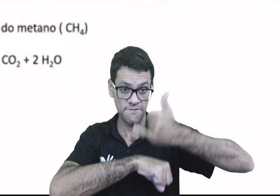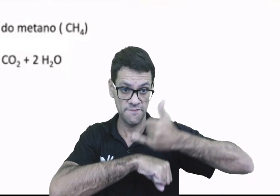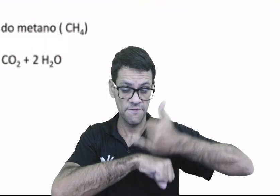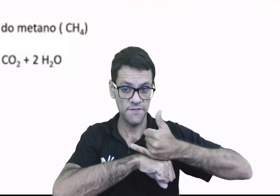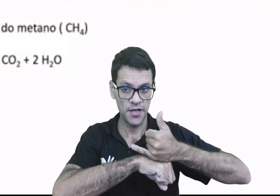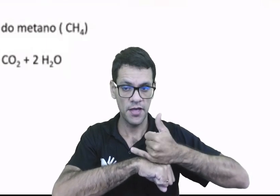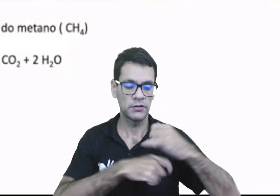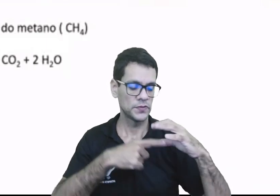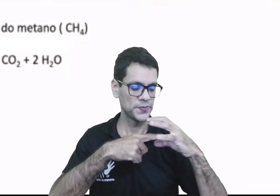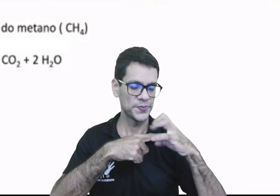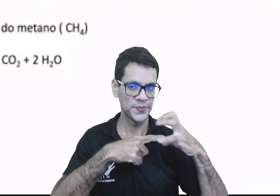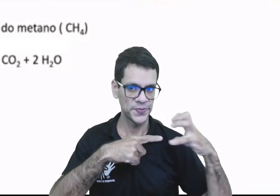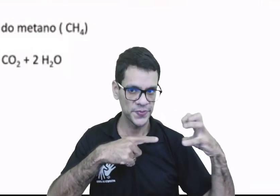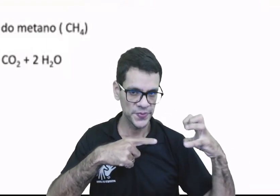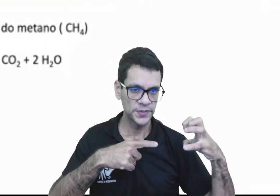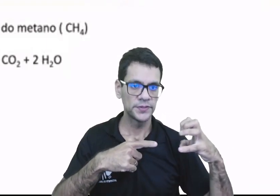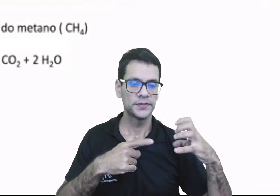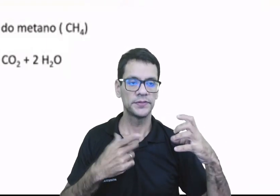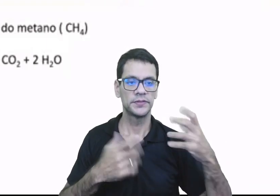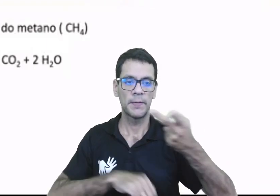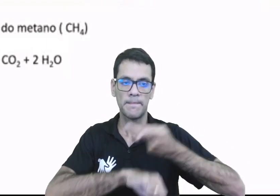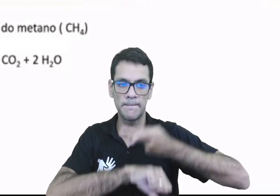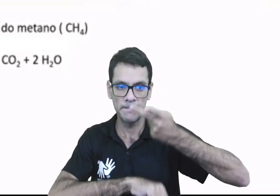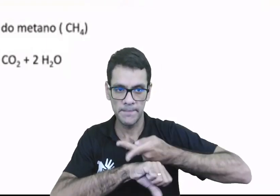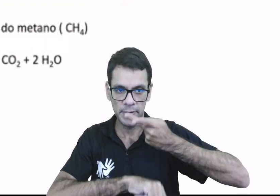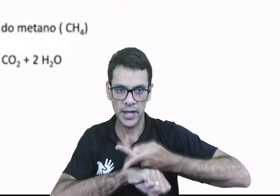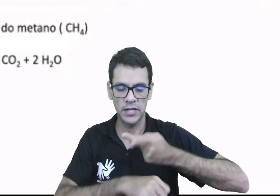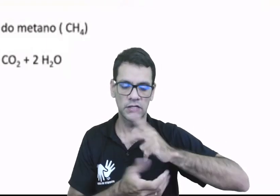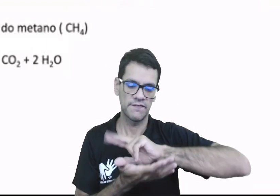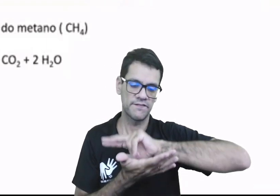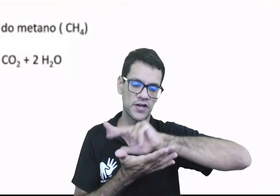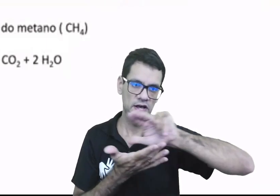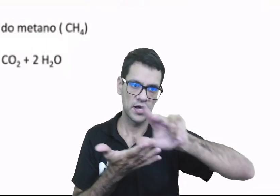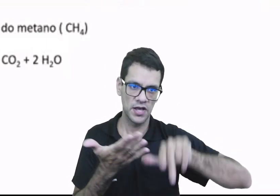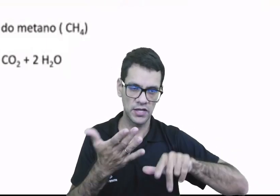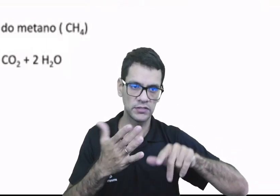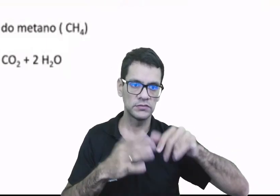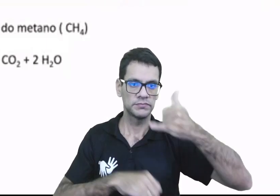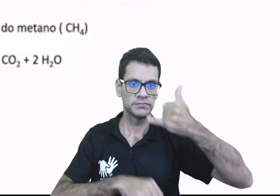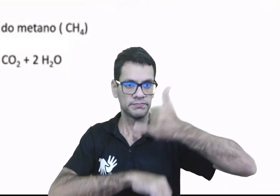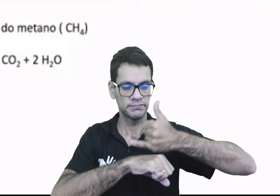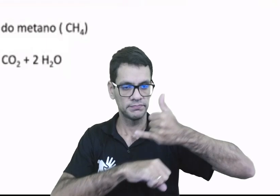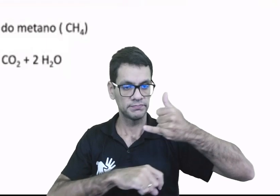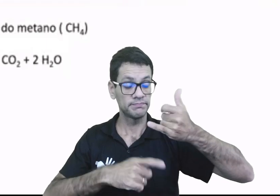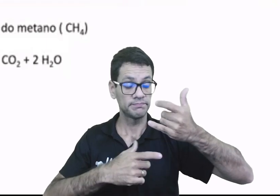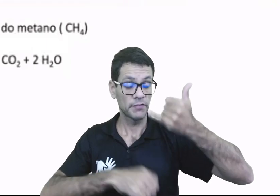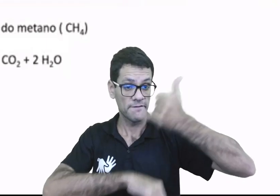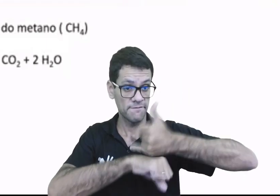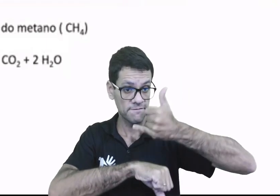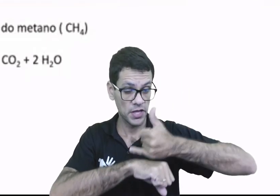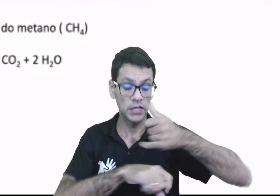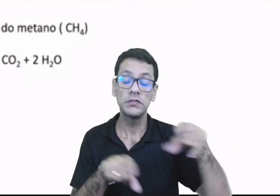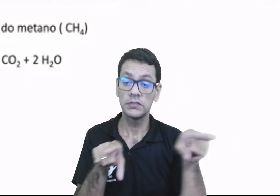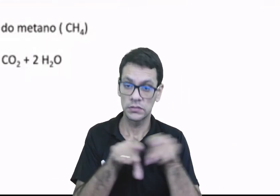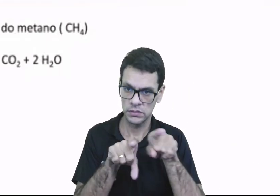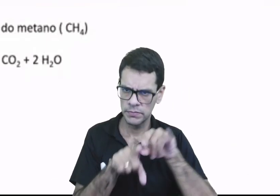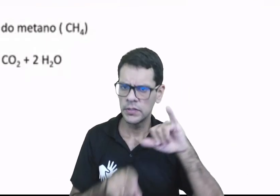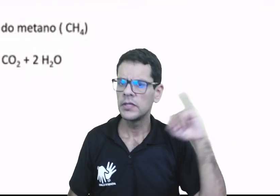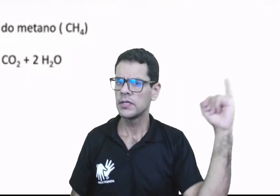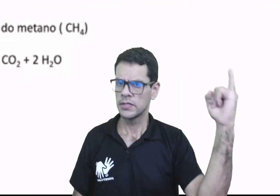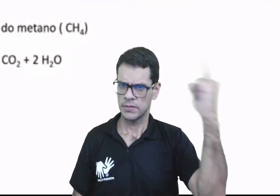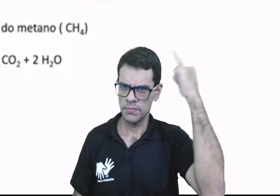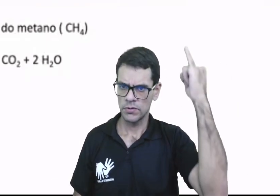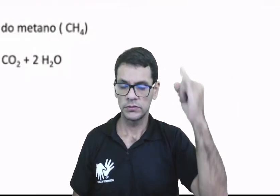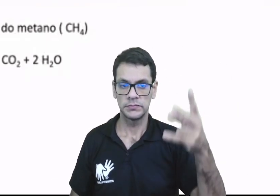ficar enferrujado. A prata, vários metais, né? Então, também é importante a gente